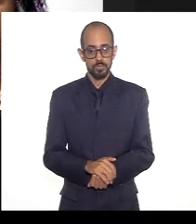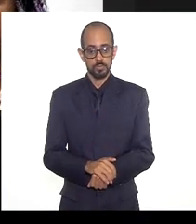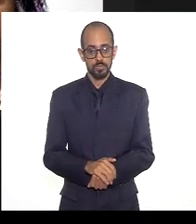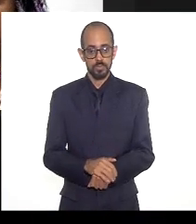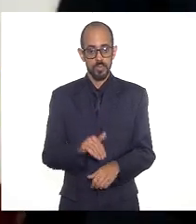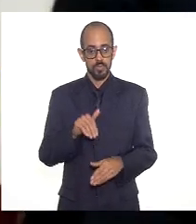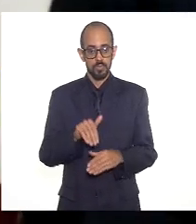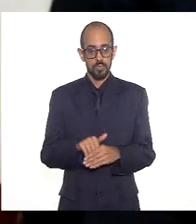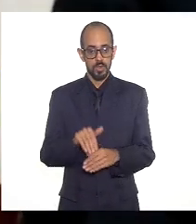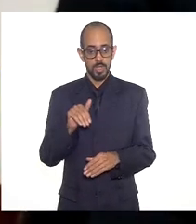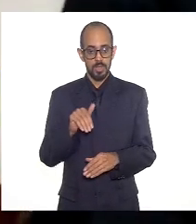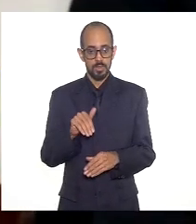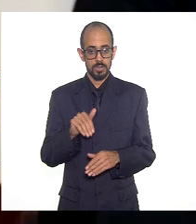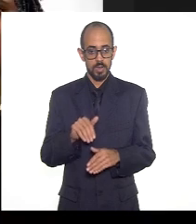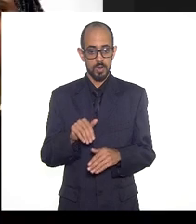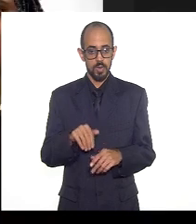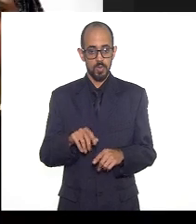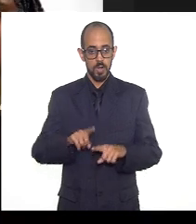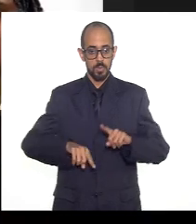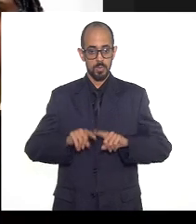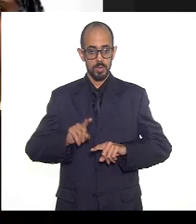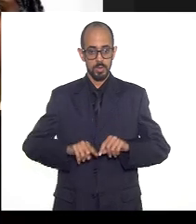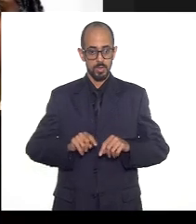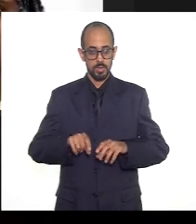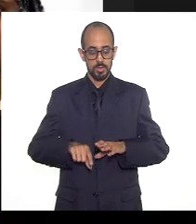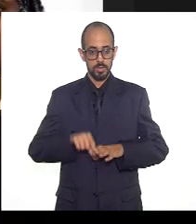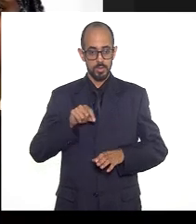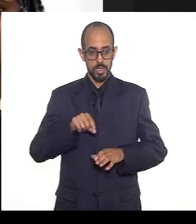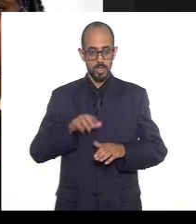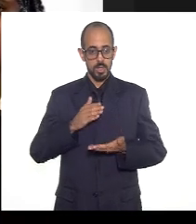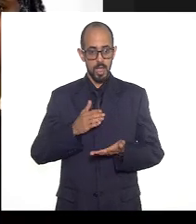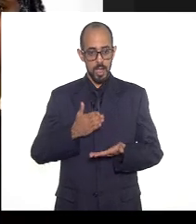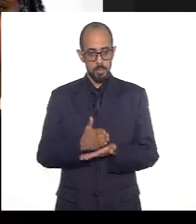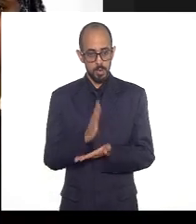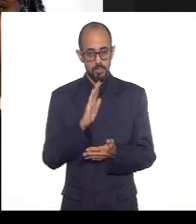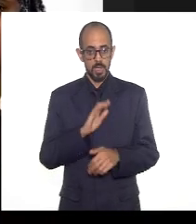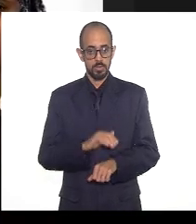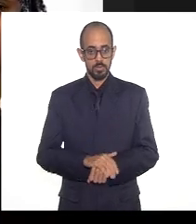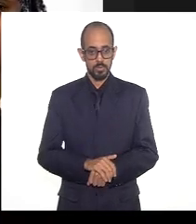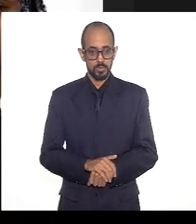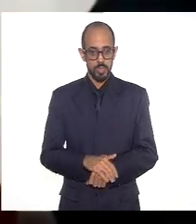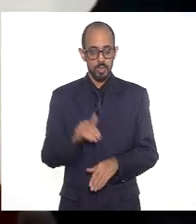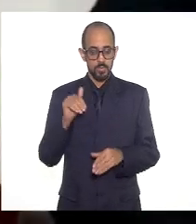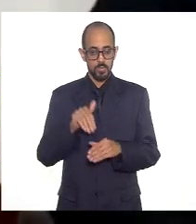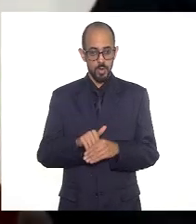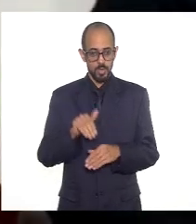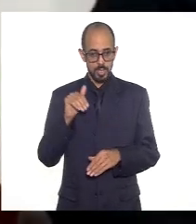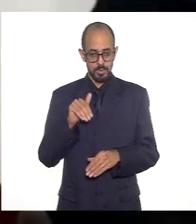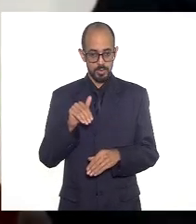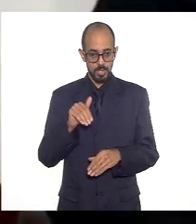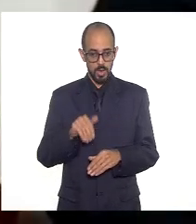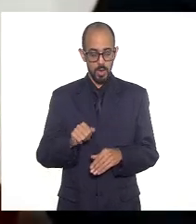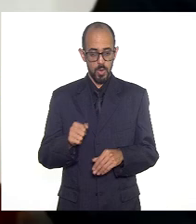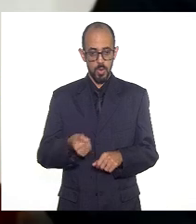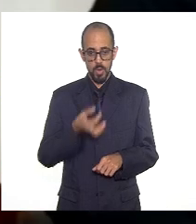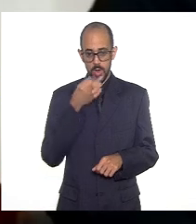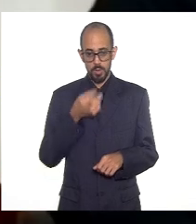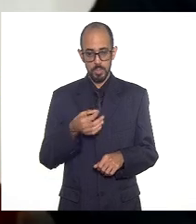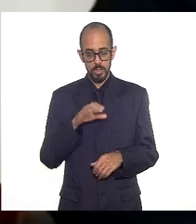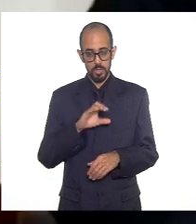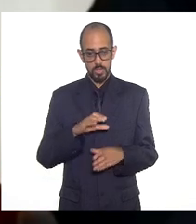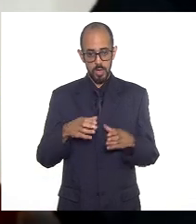Em votação, matéria assim destacada. Seus que aprovam a estão aprovada. Em votação, parecer da